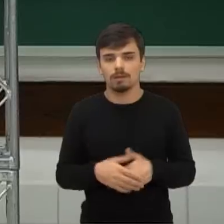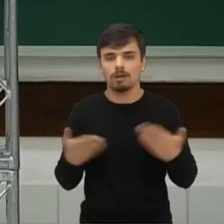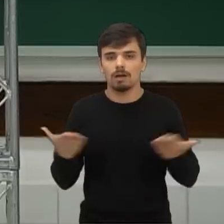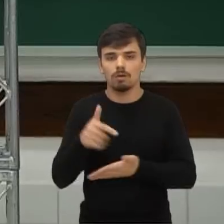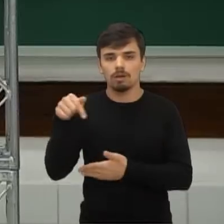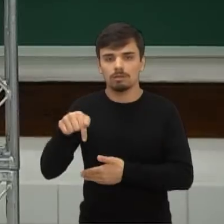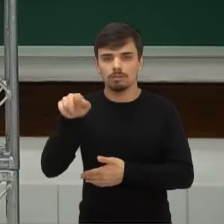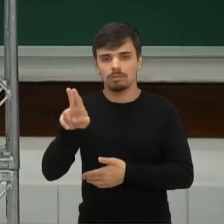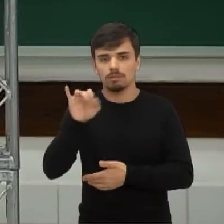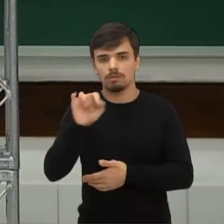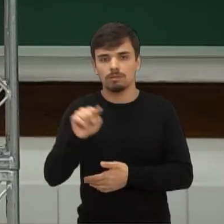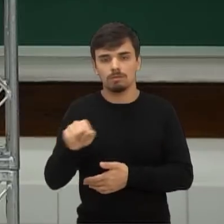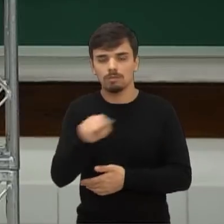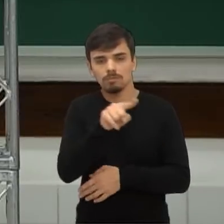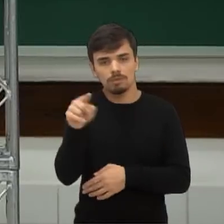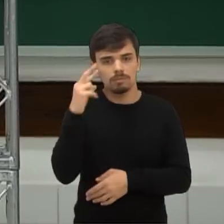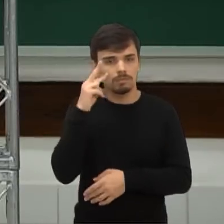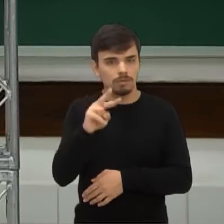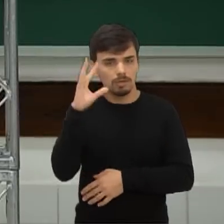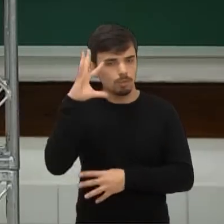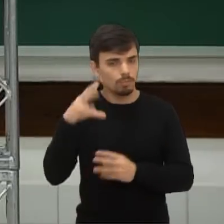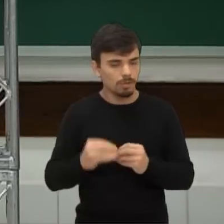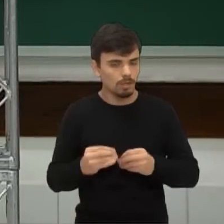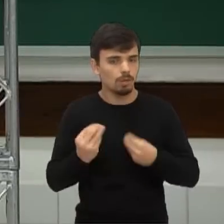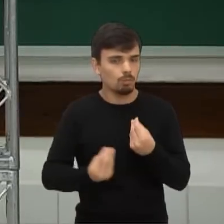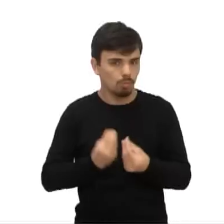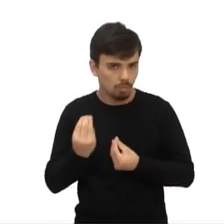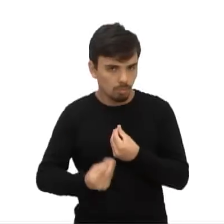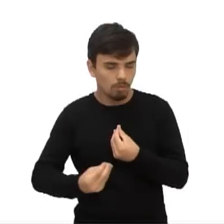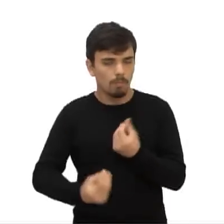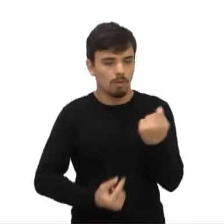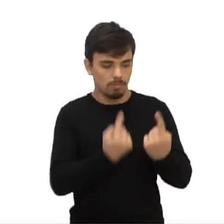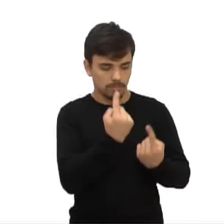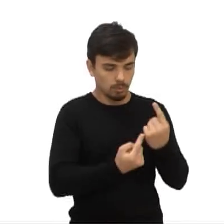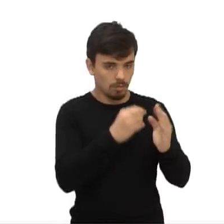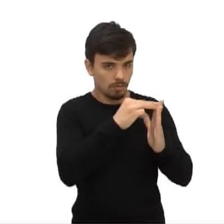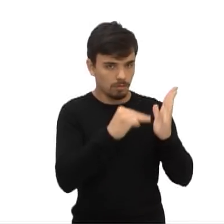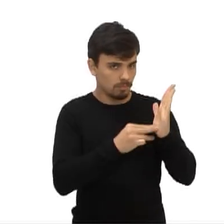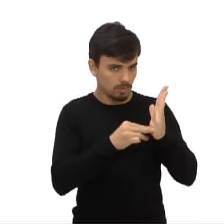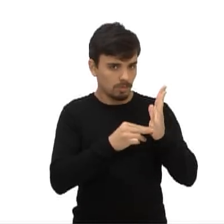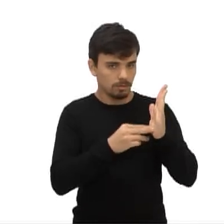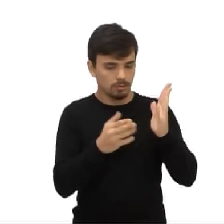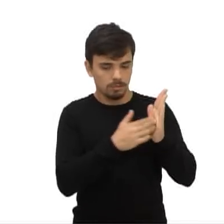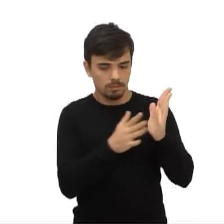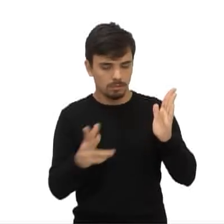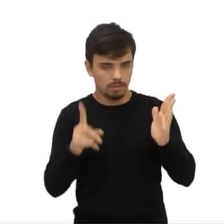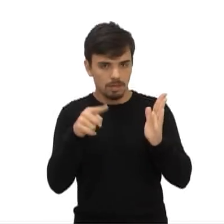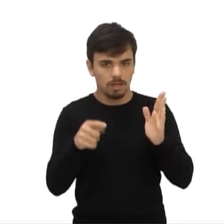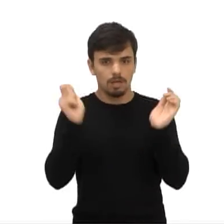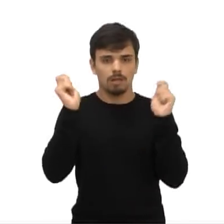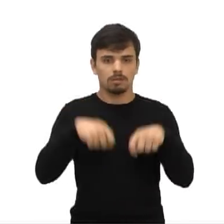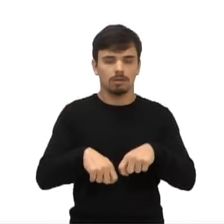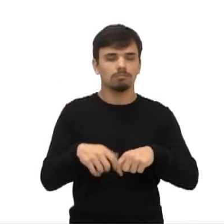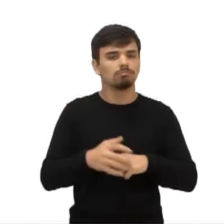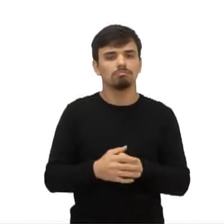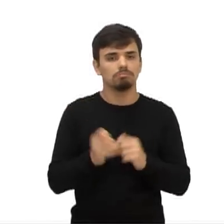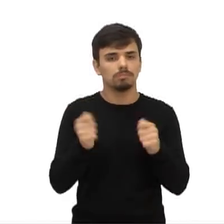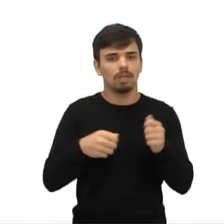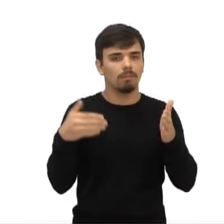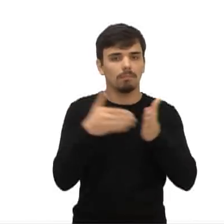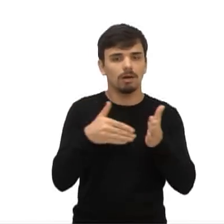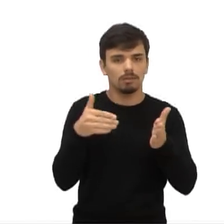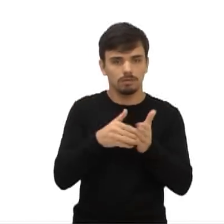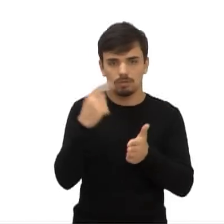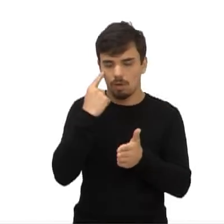Temos um quiz aqui para ver se você está entendendo. Olha só. Qual dos métodos a seguir é considerado, então, um método de